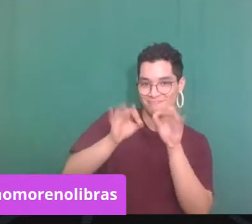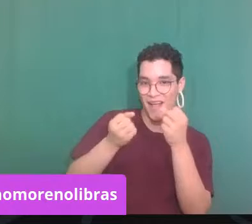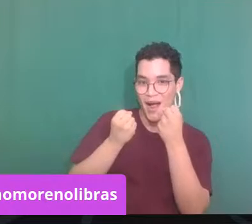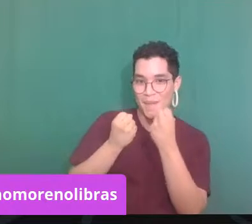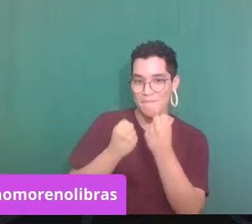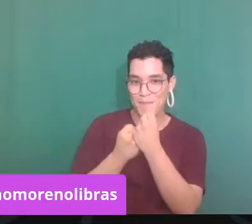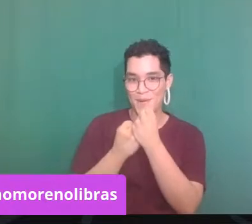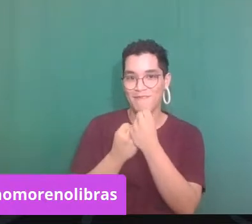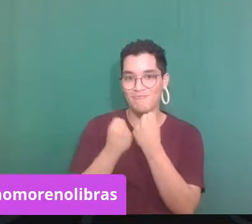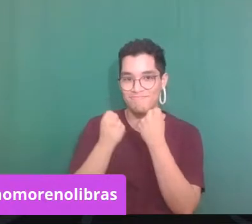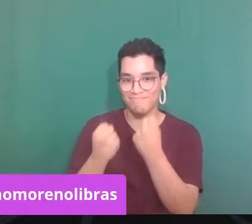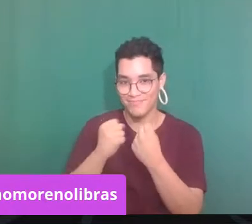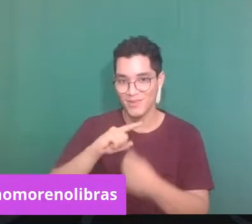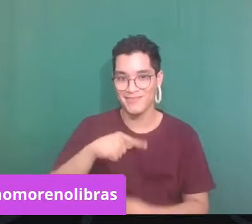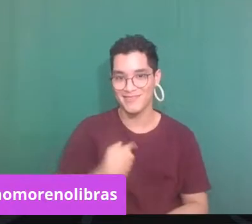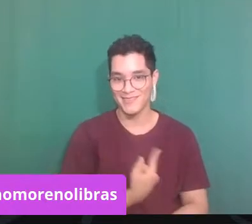nós